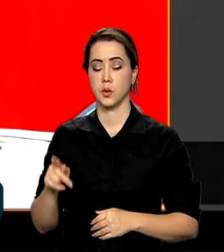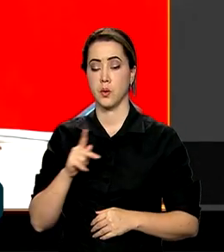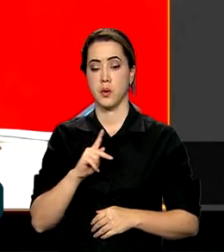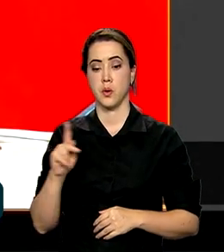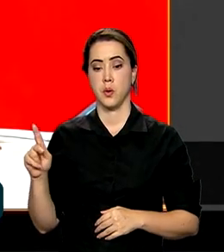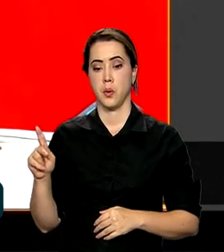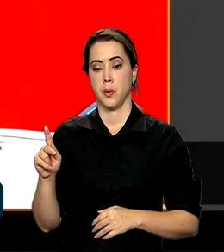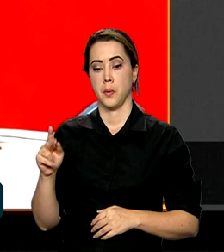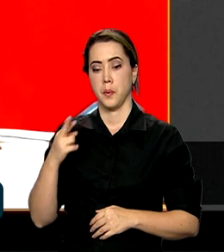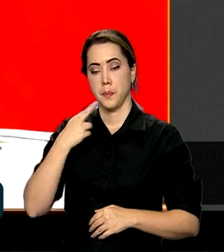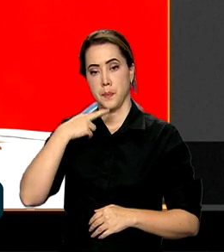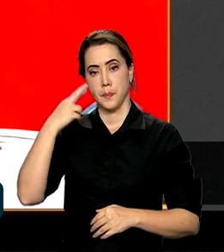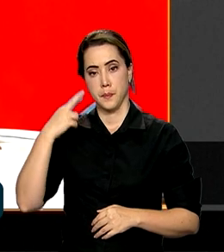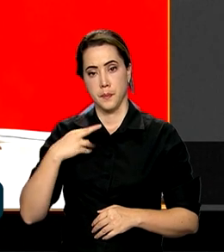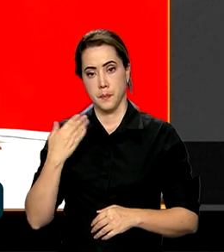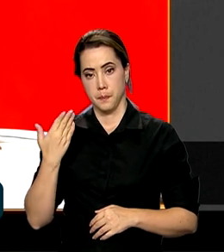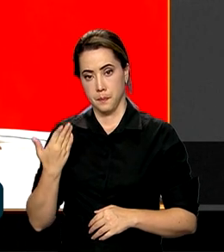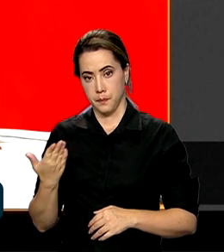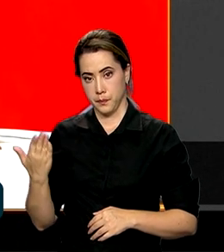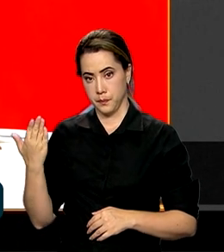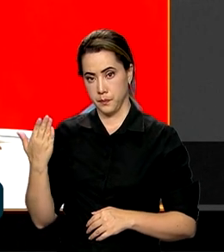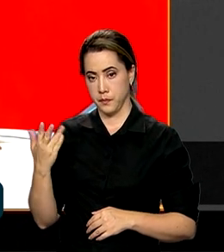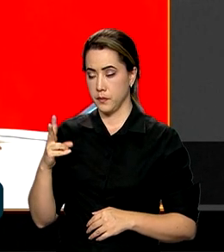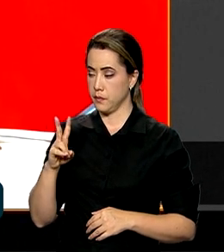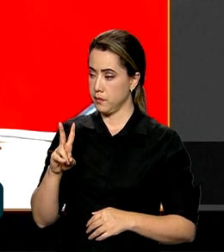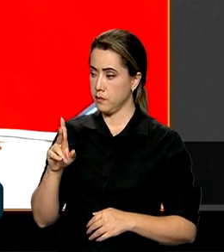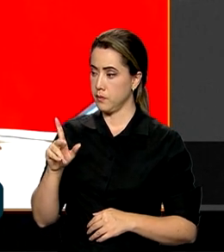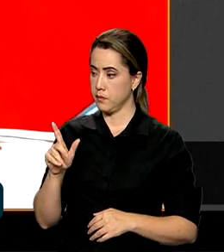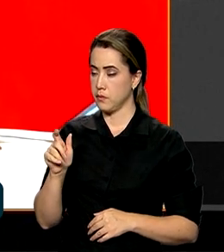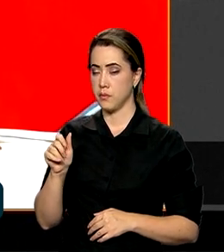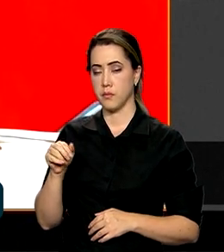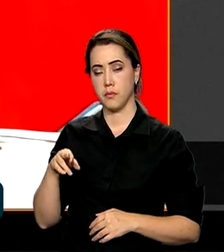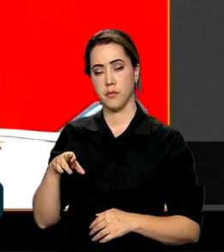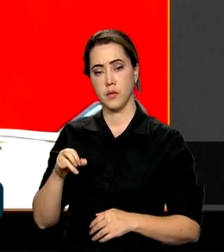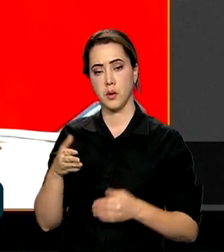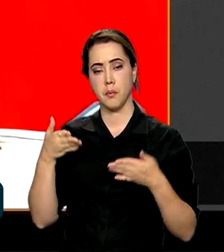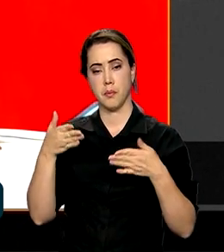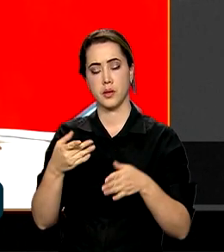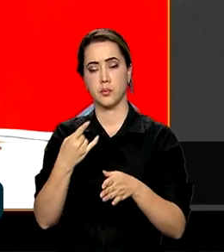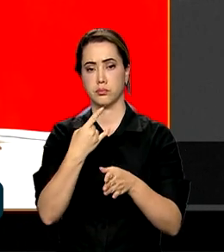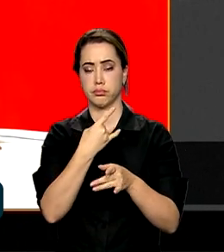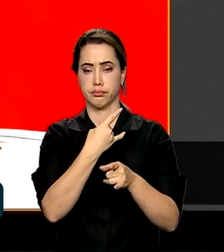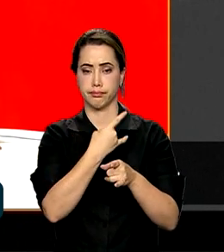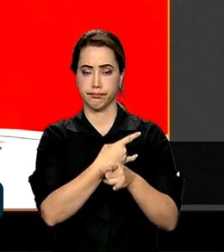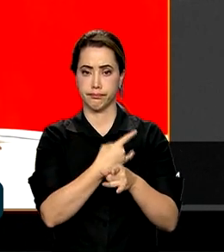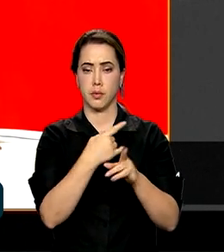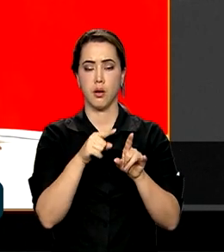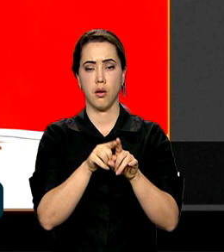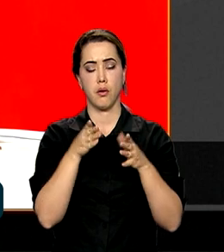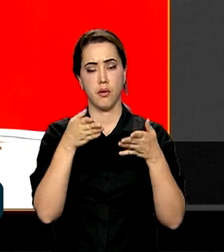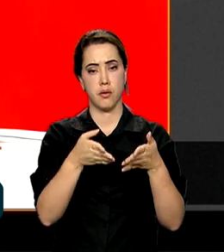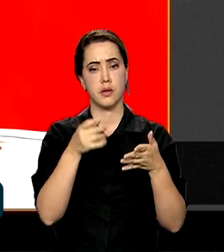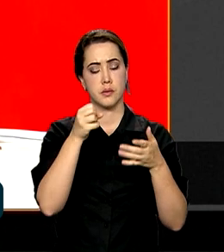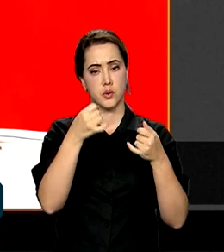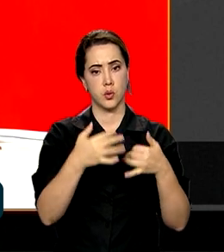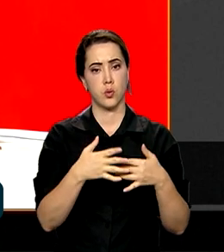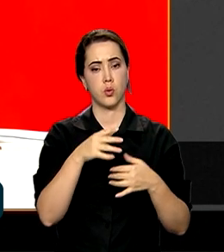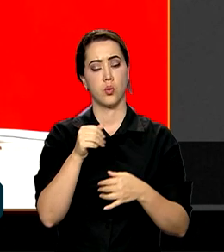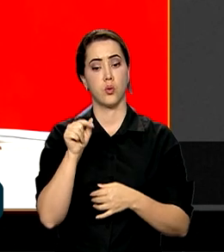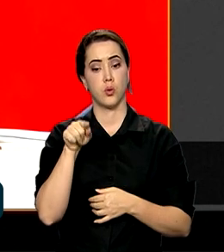Rússia, Vladimir Putin, participou do encontro por videoconferência e lembrou que o país vai presidir o bloco no ano que